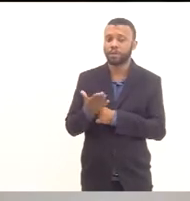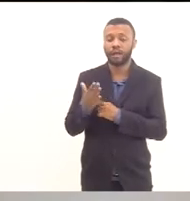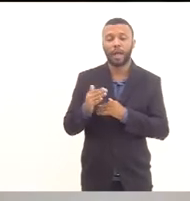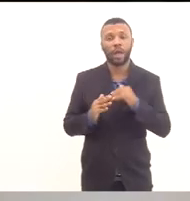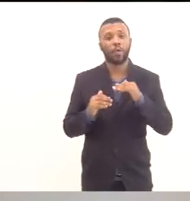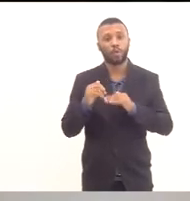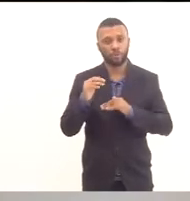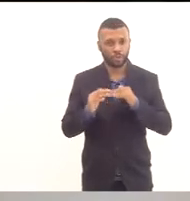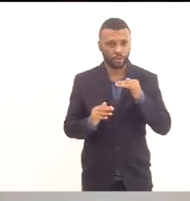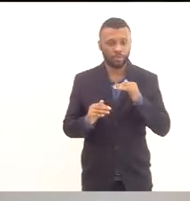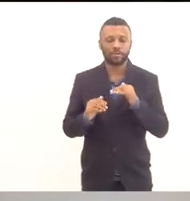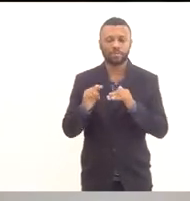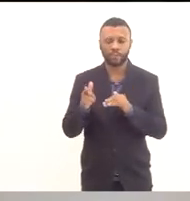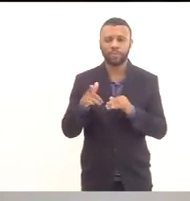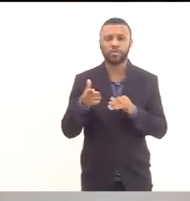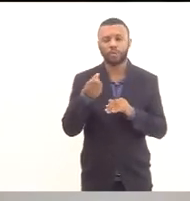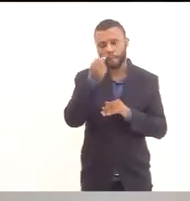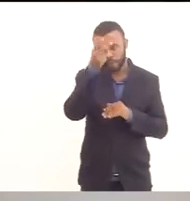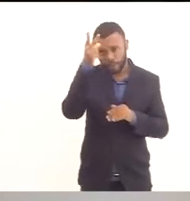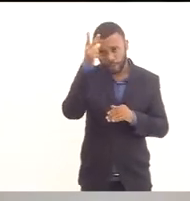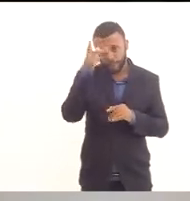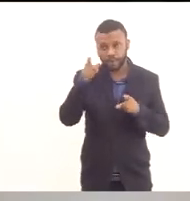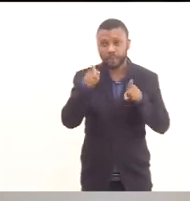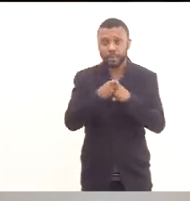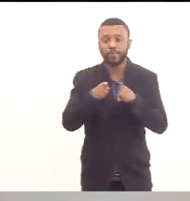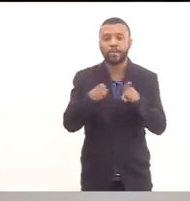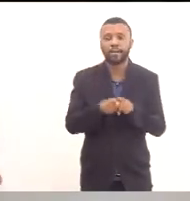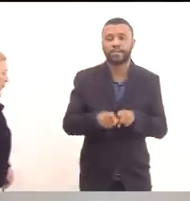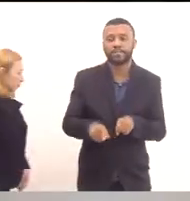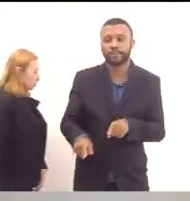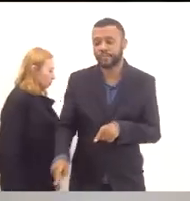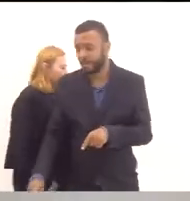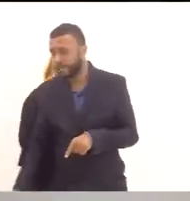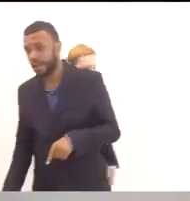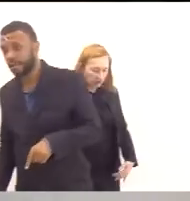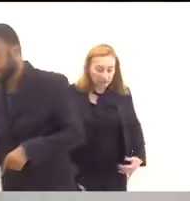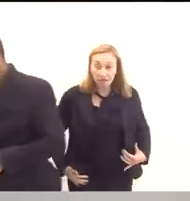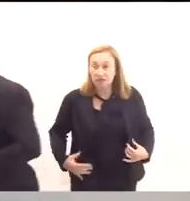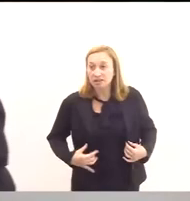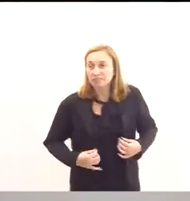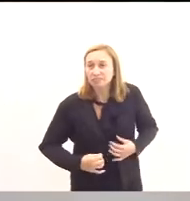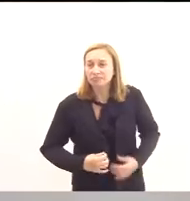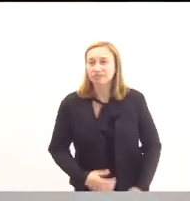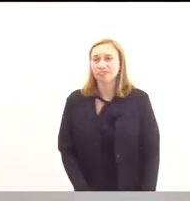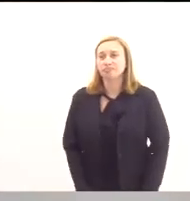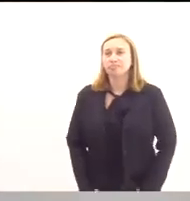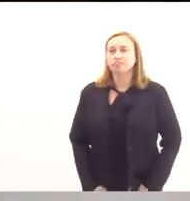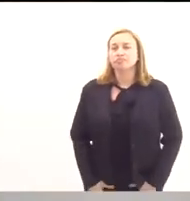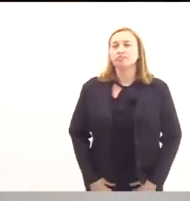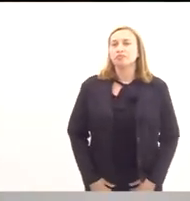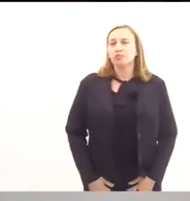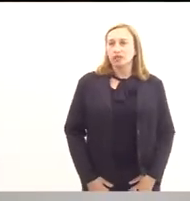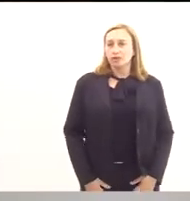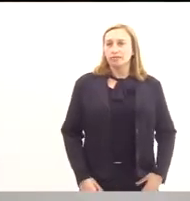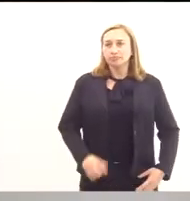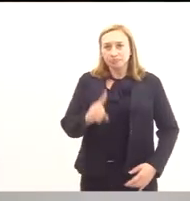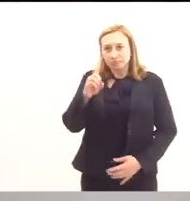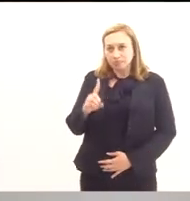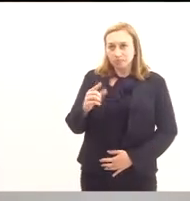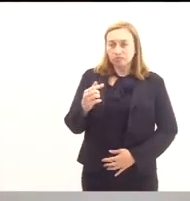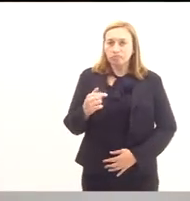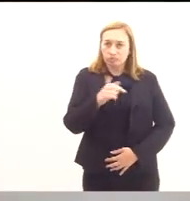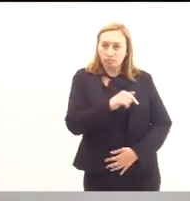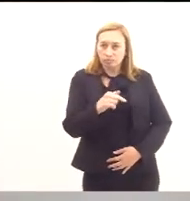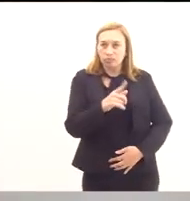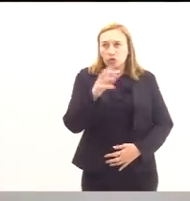do município e na prestação das informações aqui então caso tem algum outro ponto a gente está à disposição e o diretor Gustavo